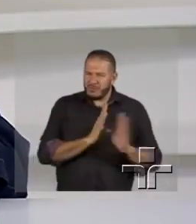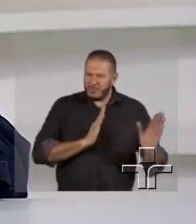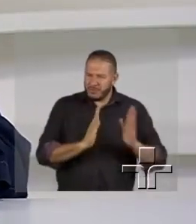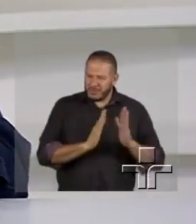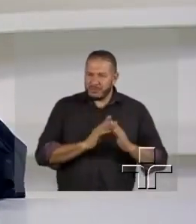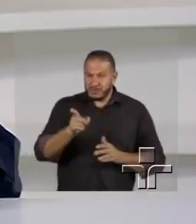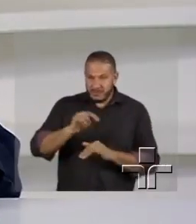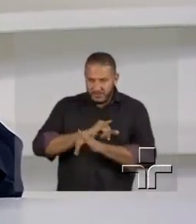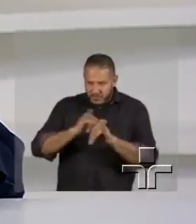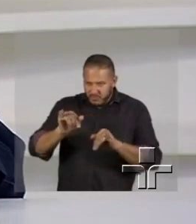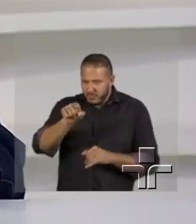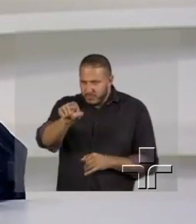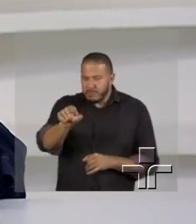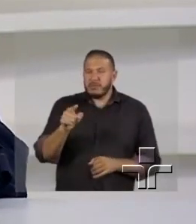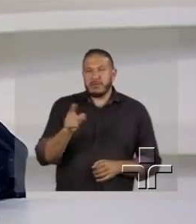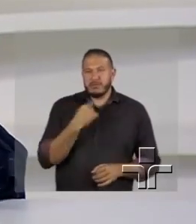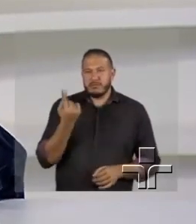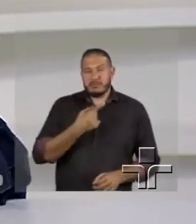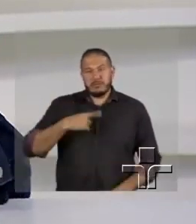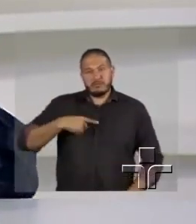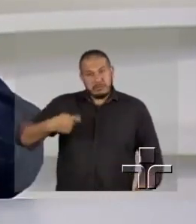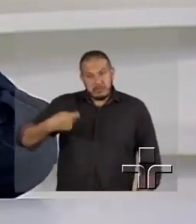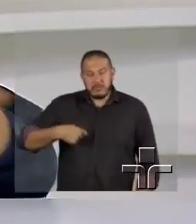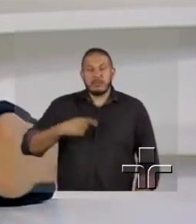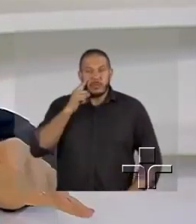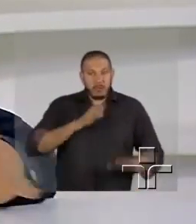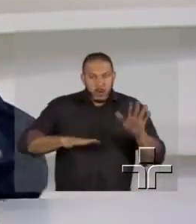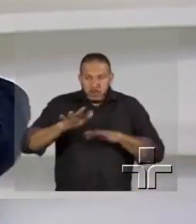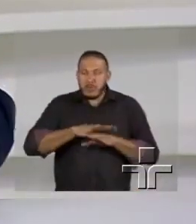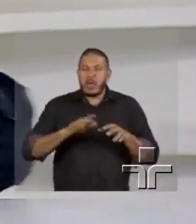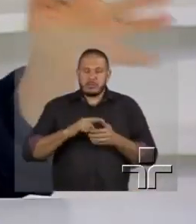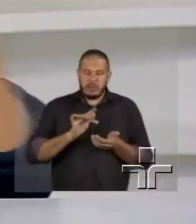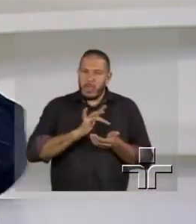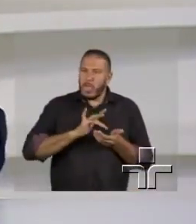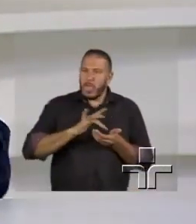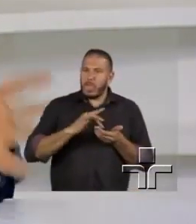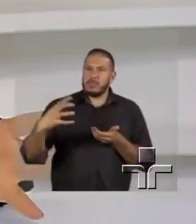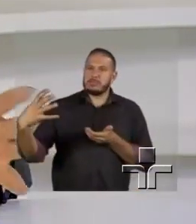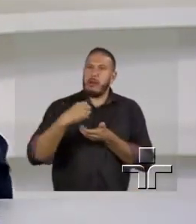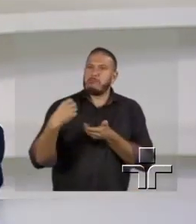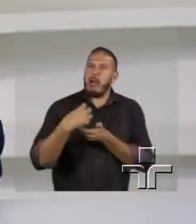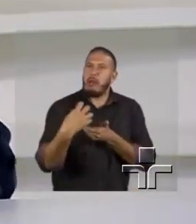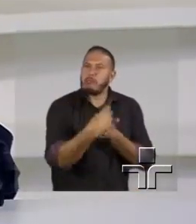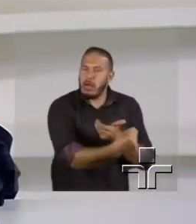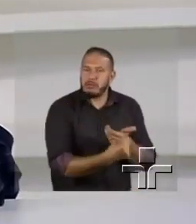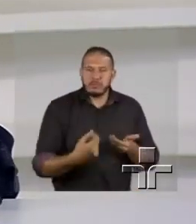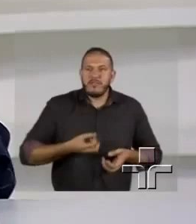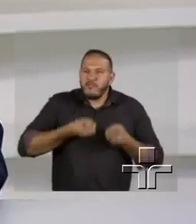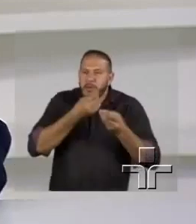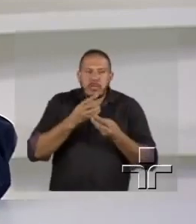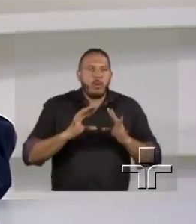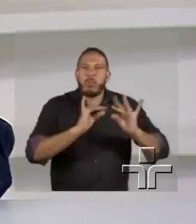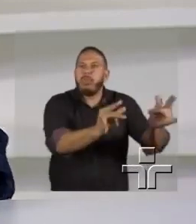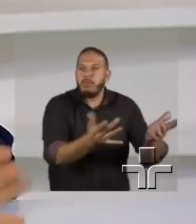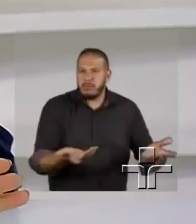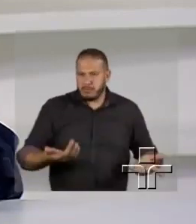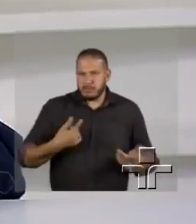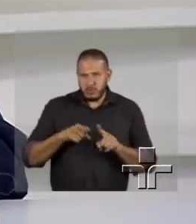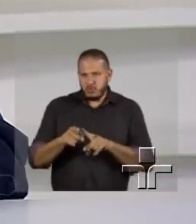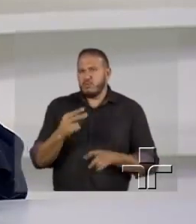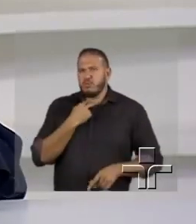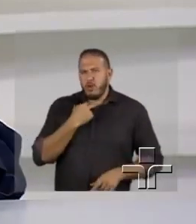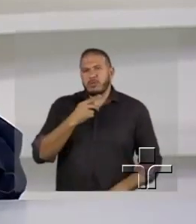a leitura, né? Uhum. Hoje já é mais a imagem, né? Uhum. Então isso aí ajuda muito você